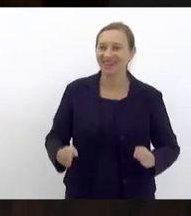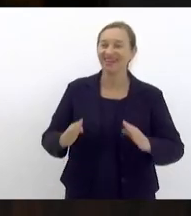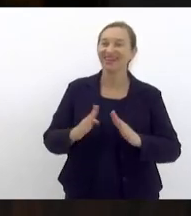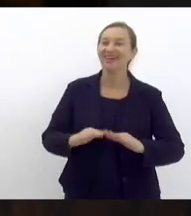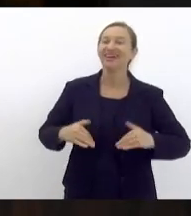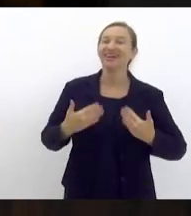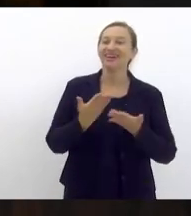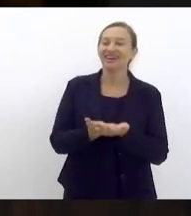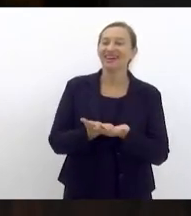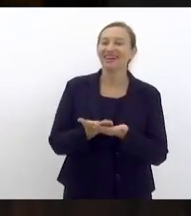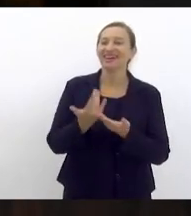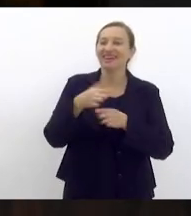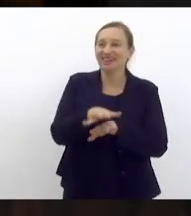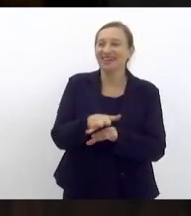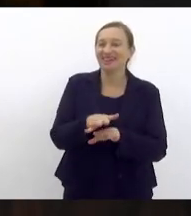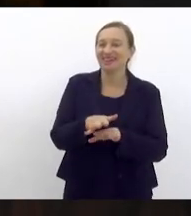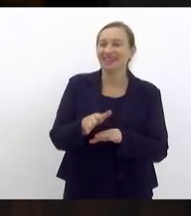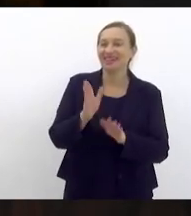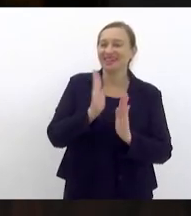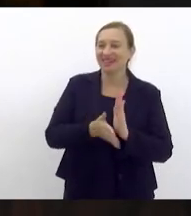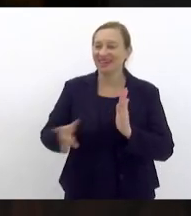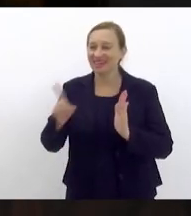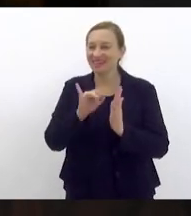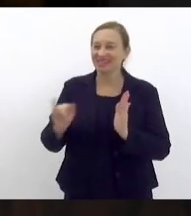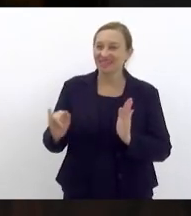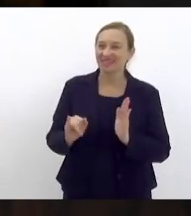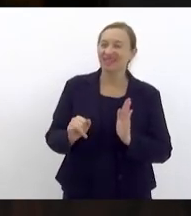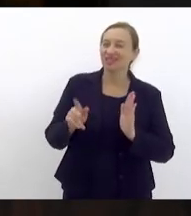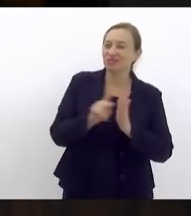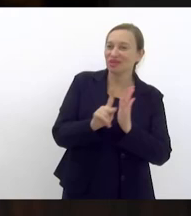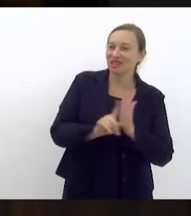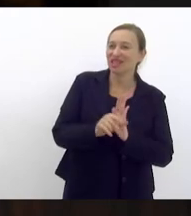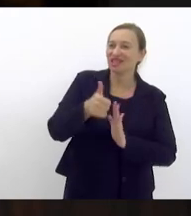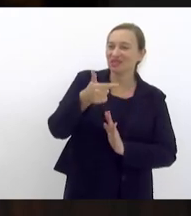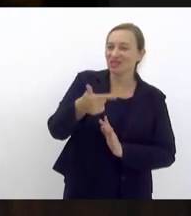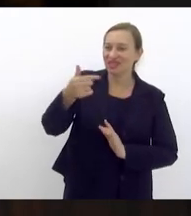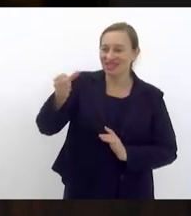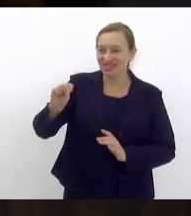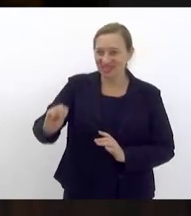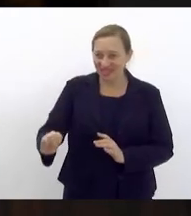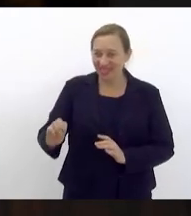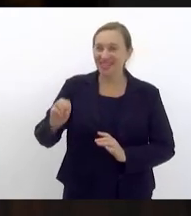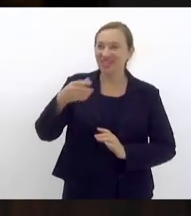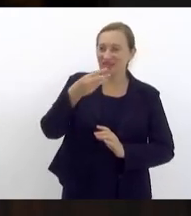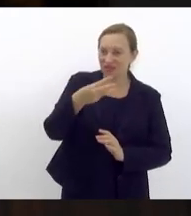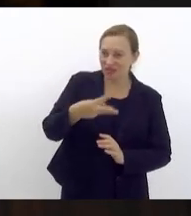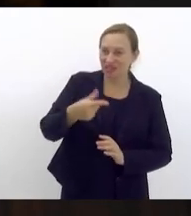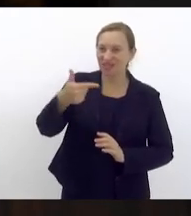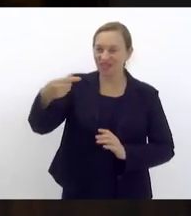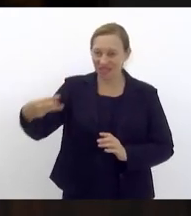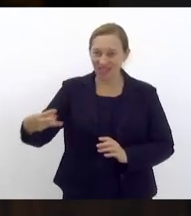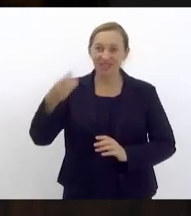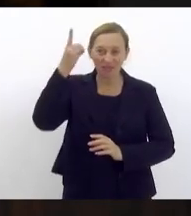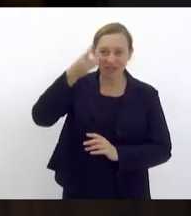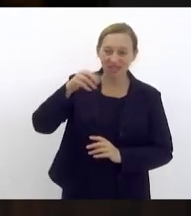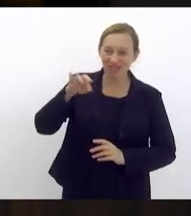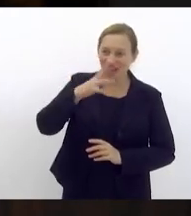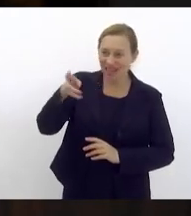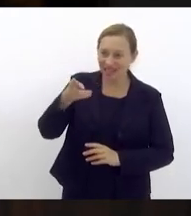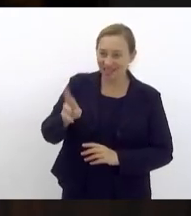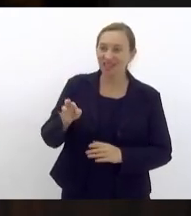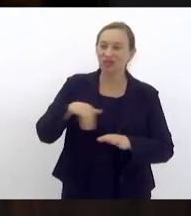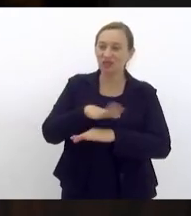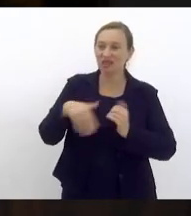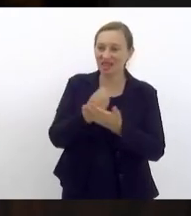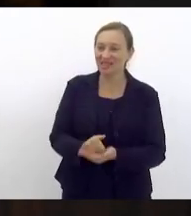sobremesa requerimento de inclusão na hora do dia do projeto 280 de 23 de autoria Deputado Jari Santos